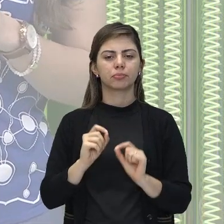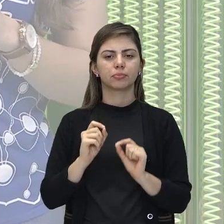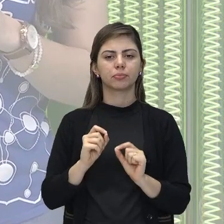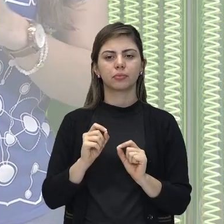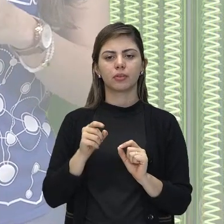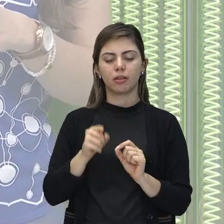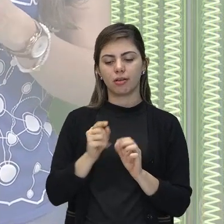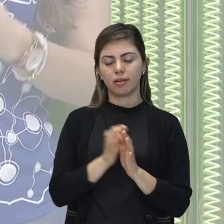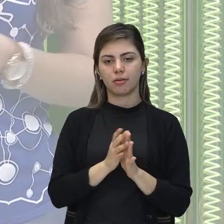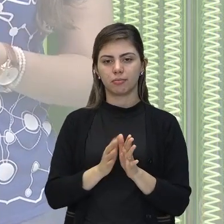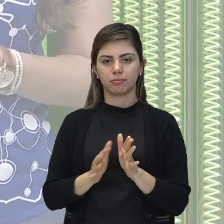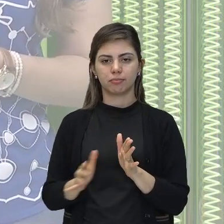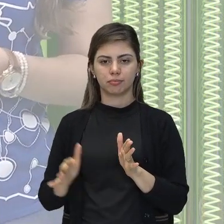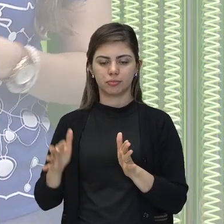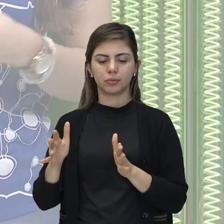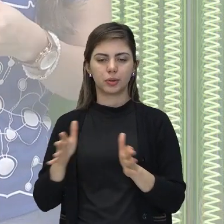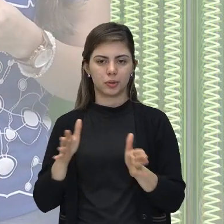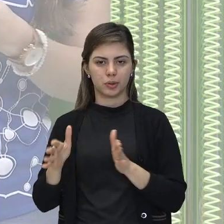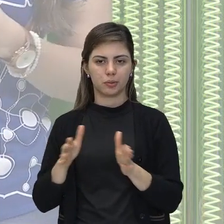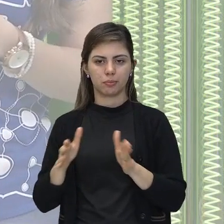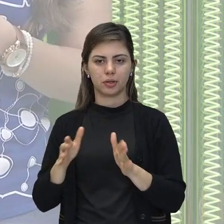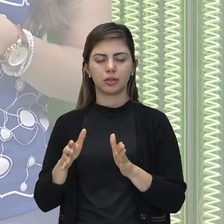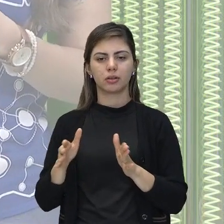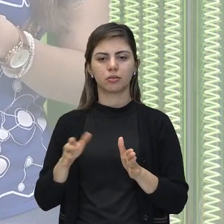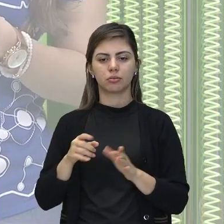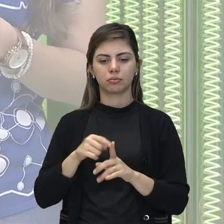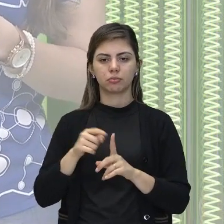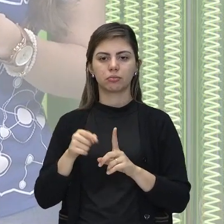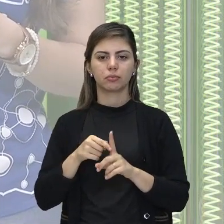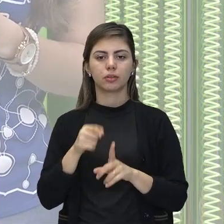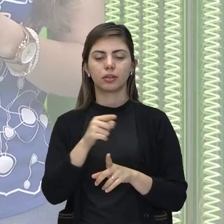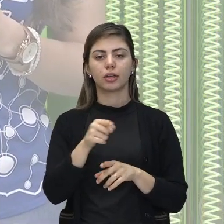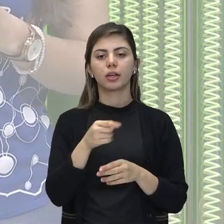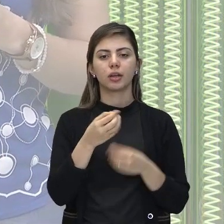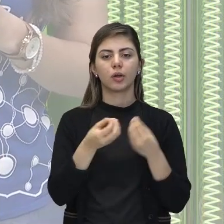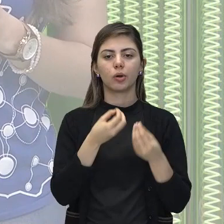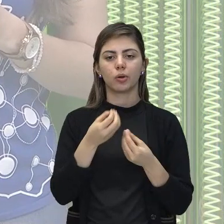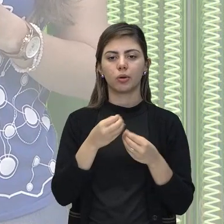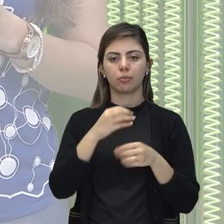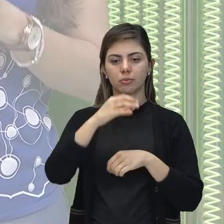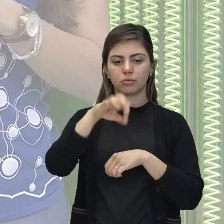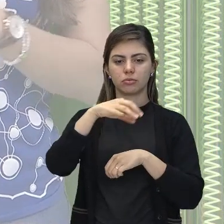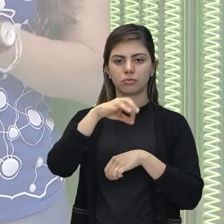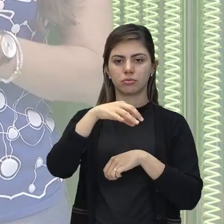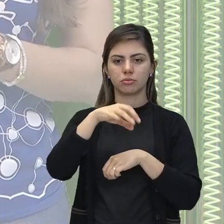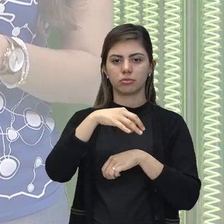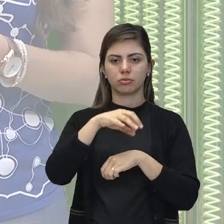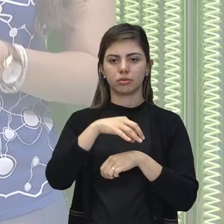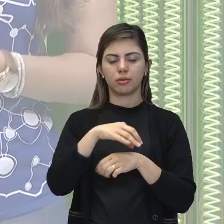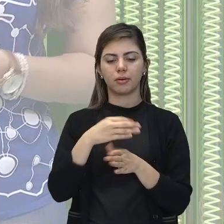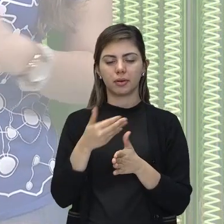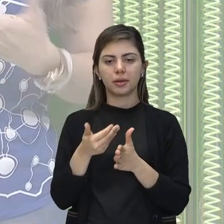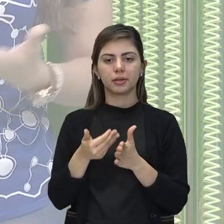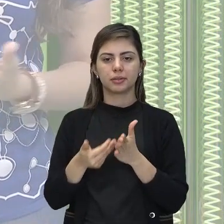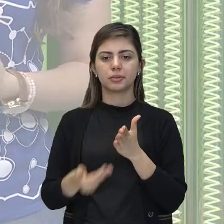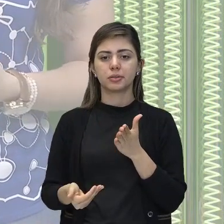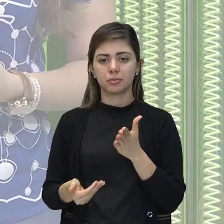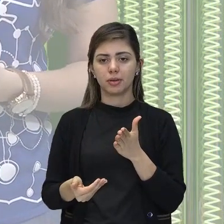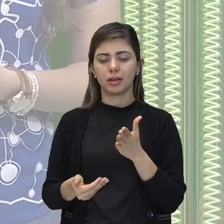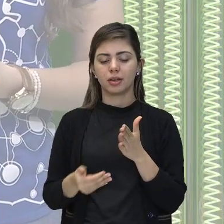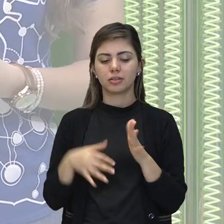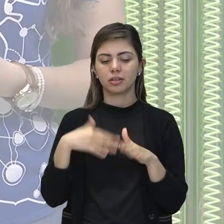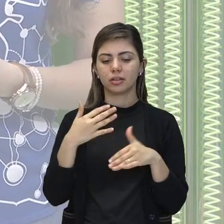durante a cópula, durante a reprodução, eles perdem parte, né, do órgão sexual e eles